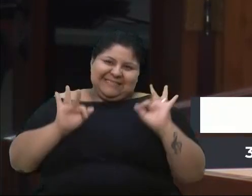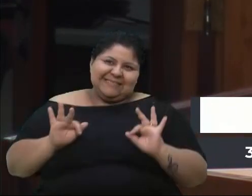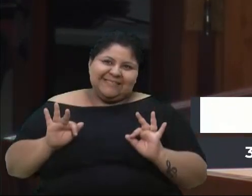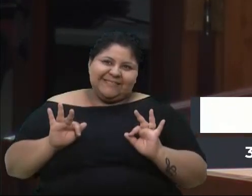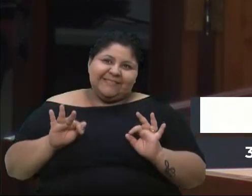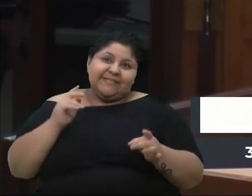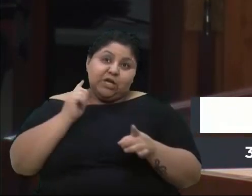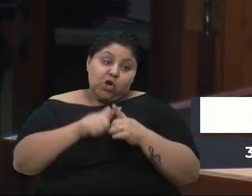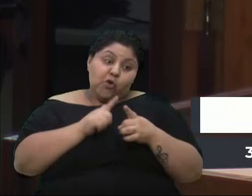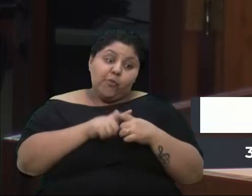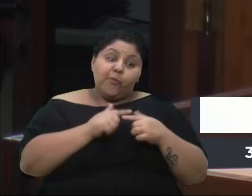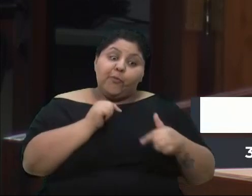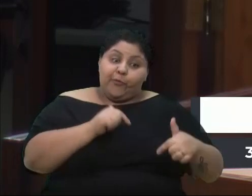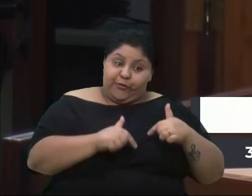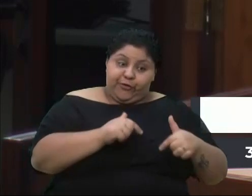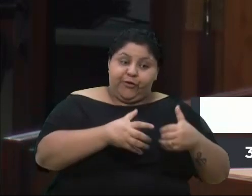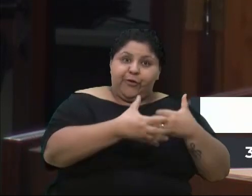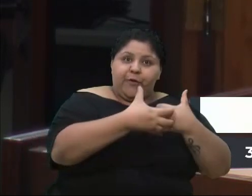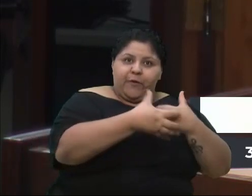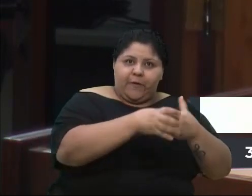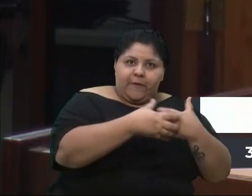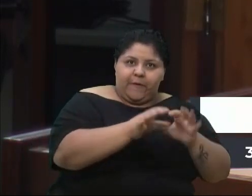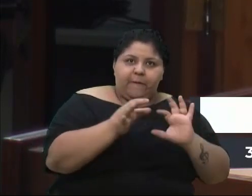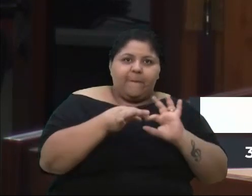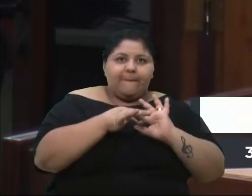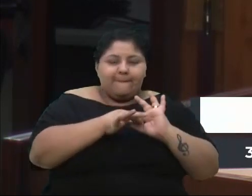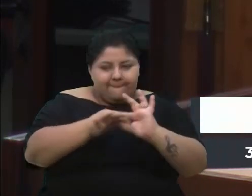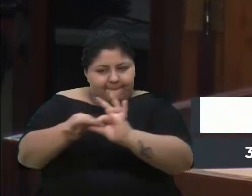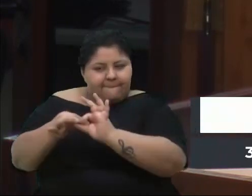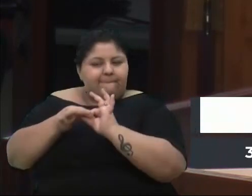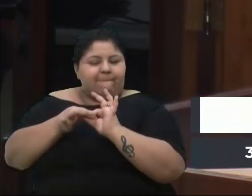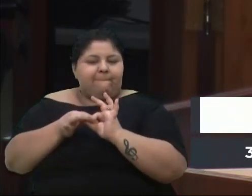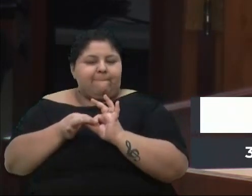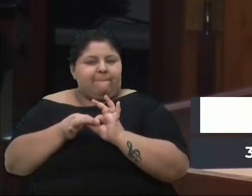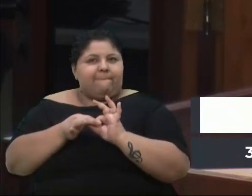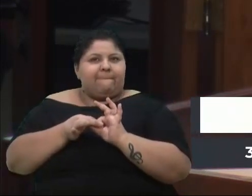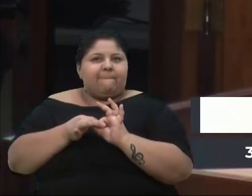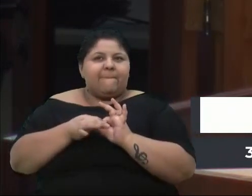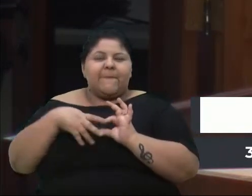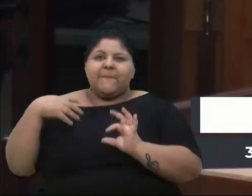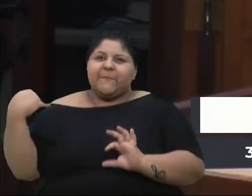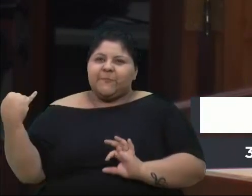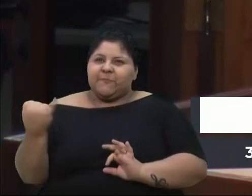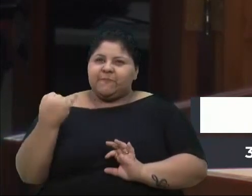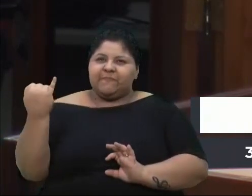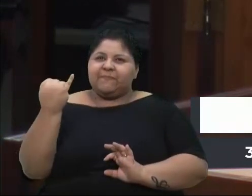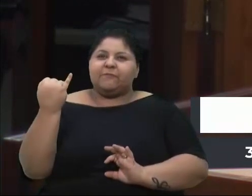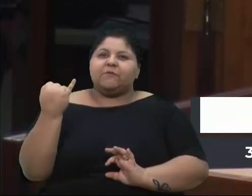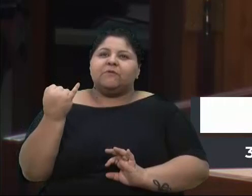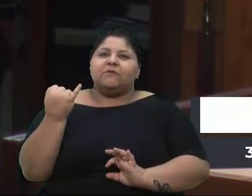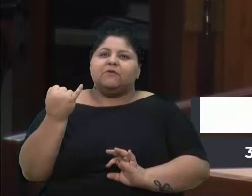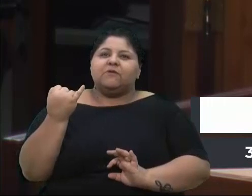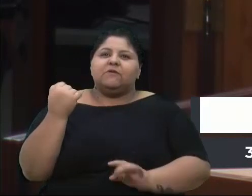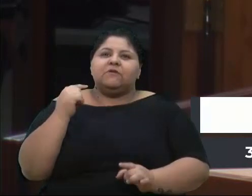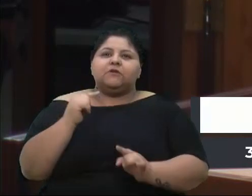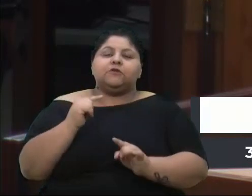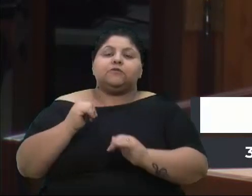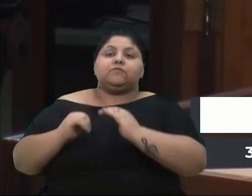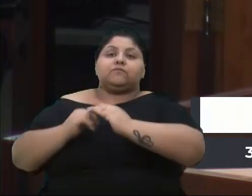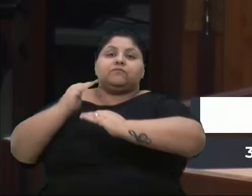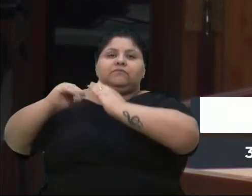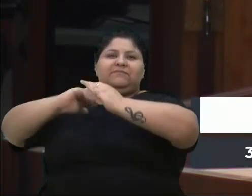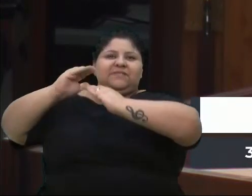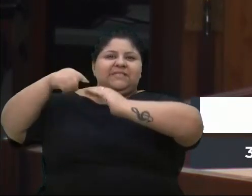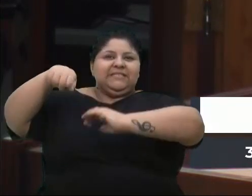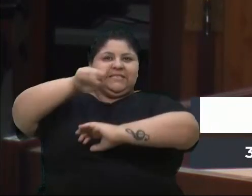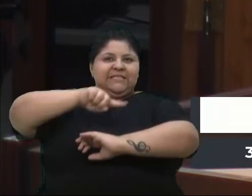os serviços de convivência e fortalecimento de vínculos, eles são importantíssimos para o desenvolvimento das